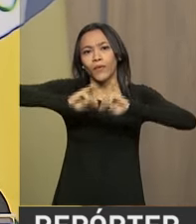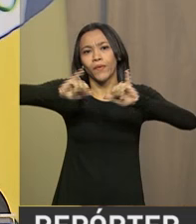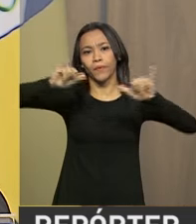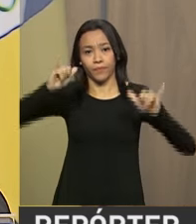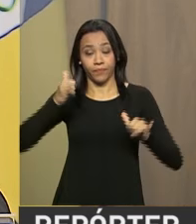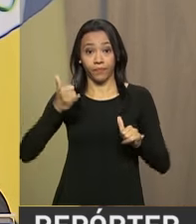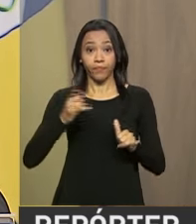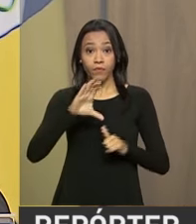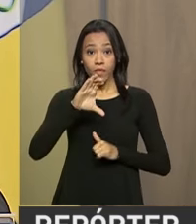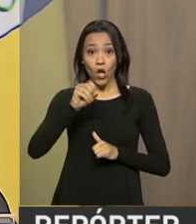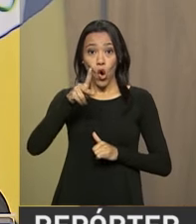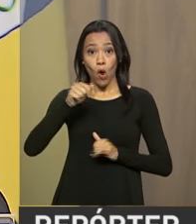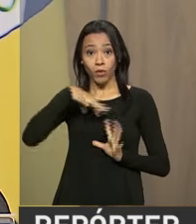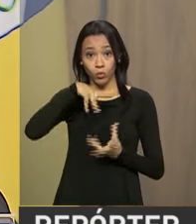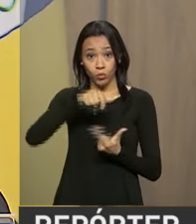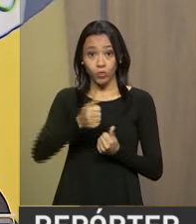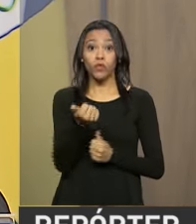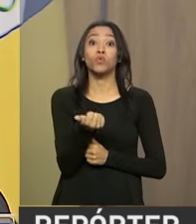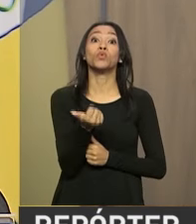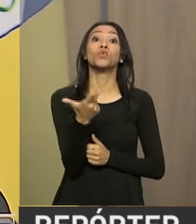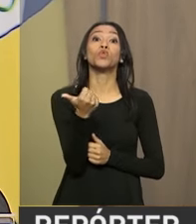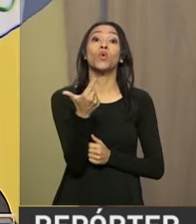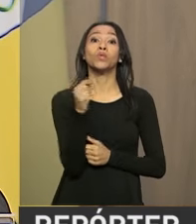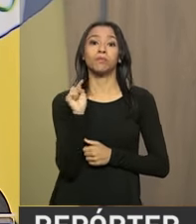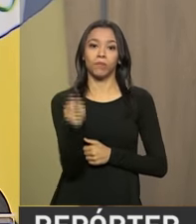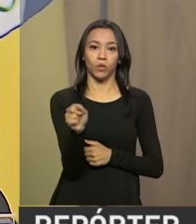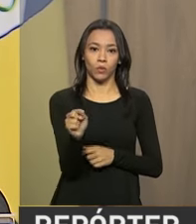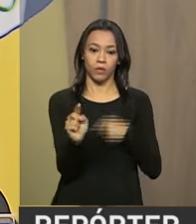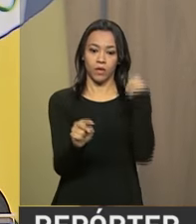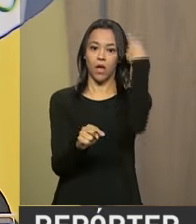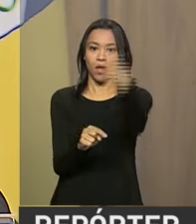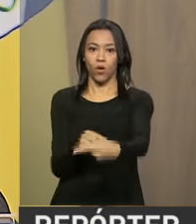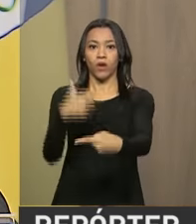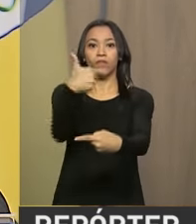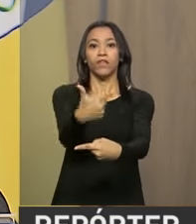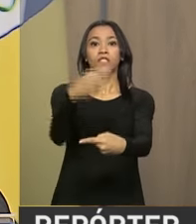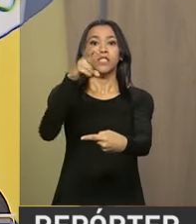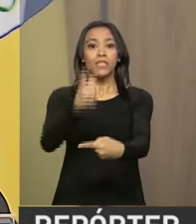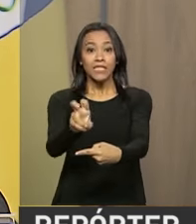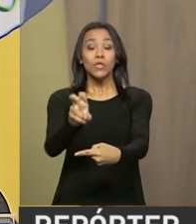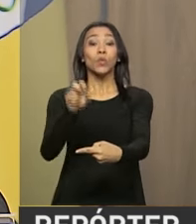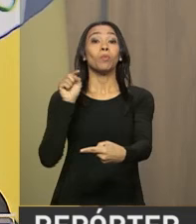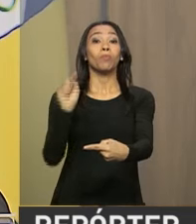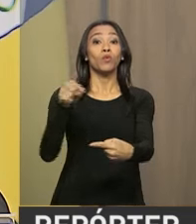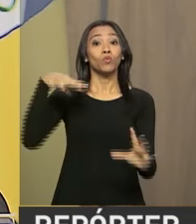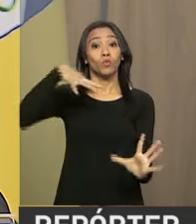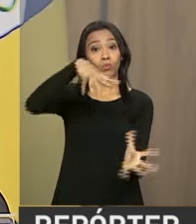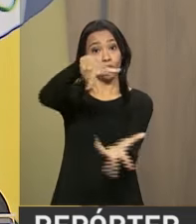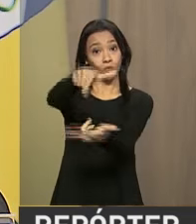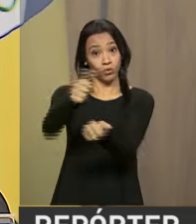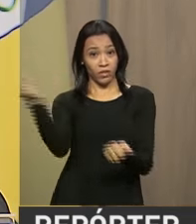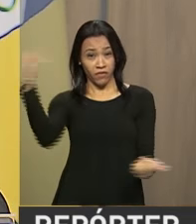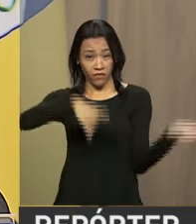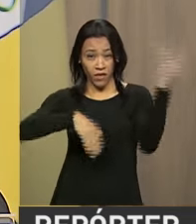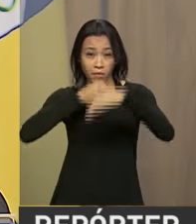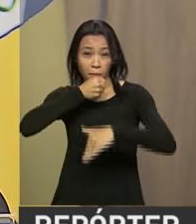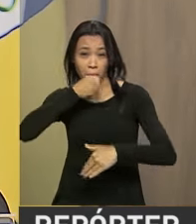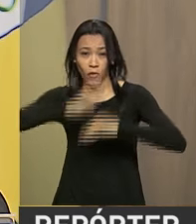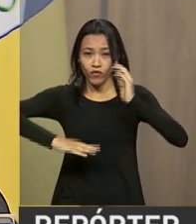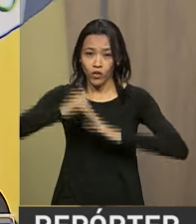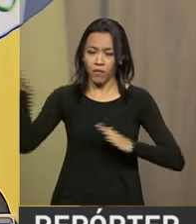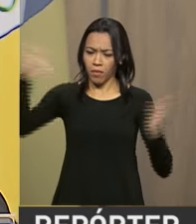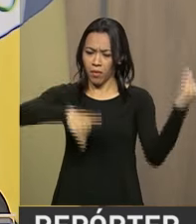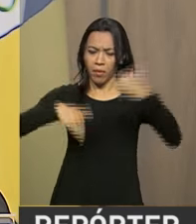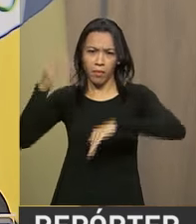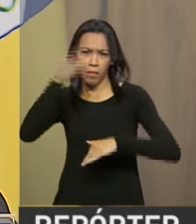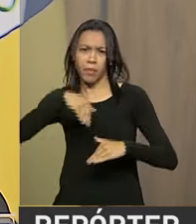Mundo foram em torno de 12 mil. Agora serão 25 mil do mundo inteiro que virão cobrir, portanto,